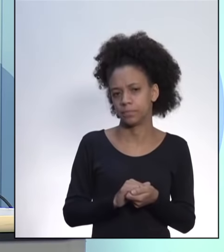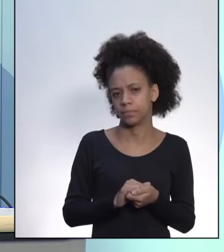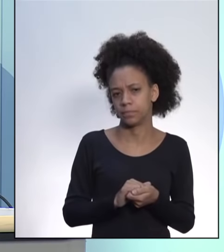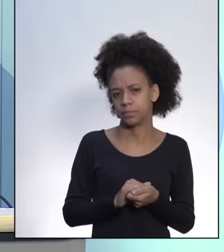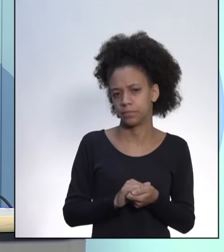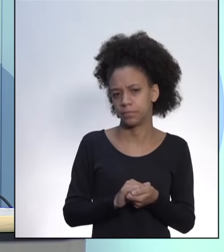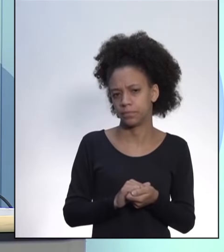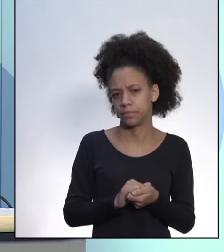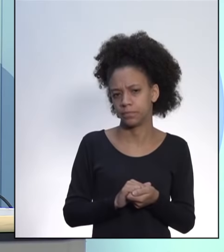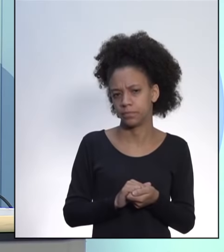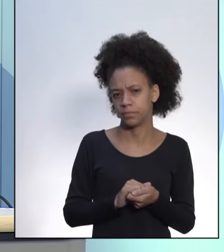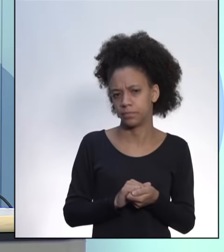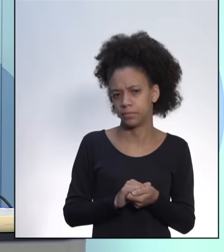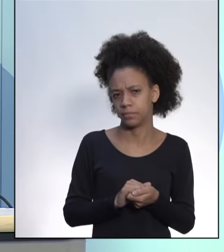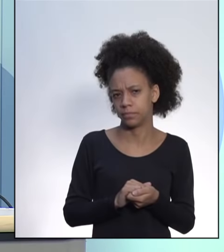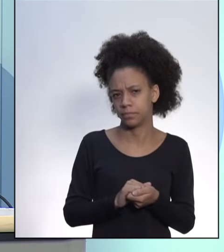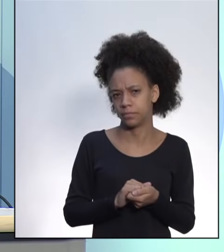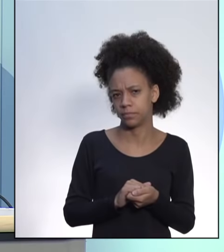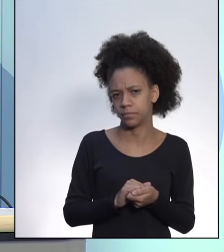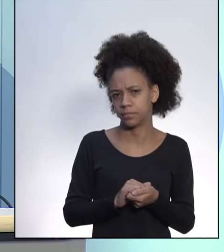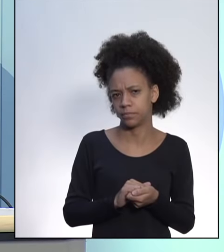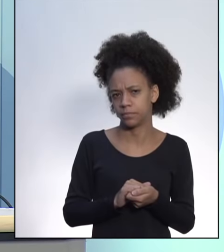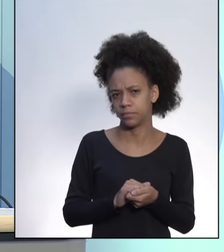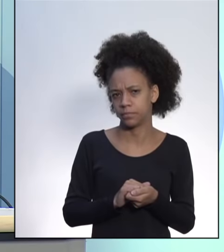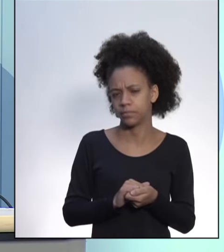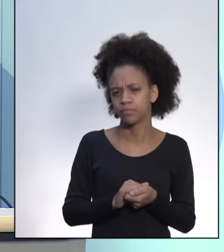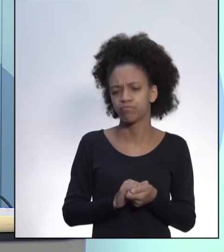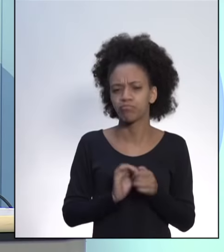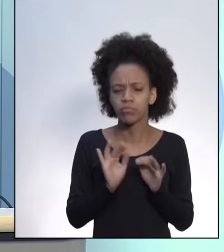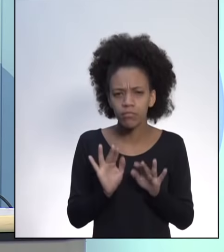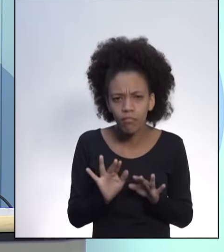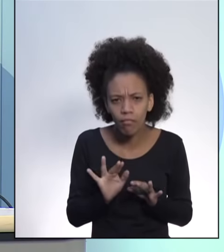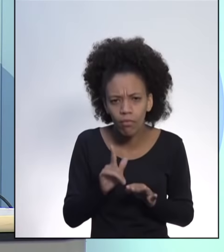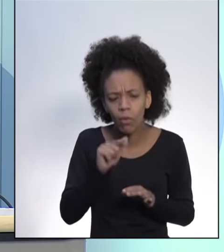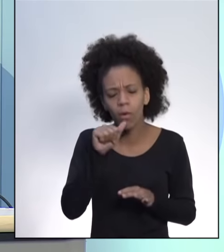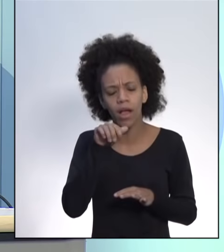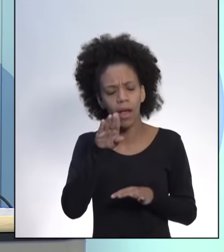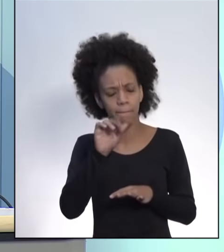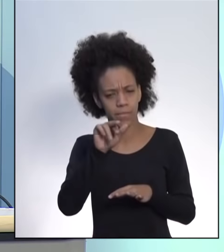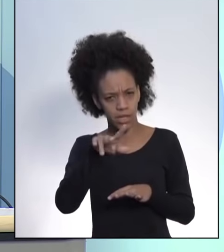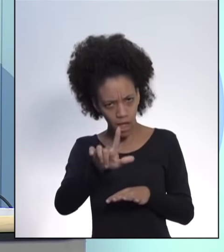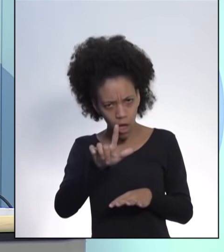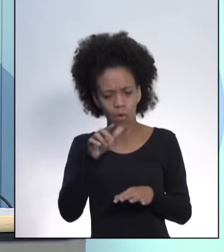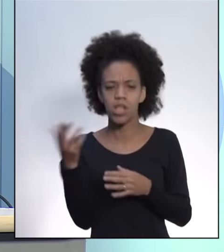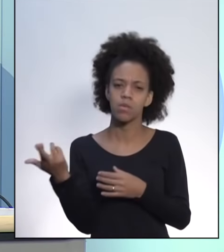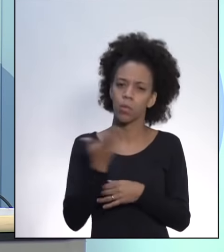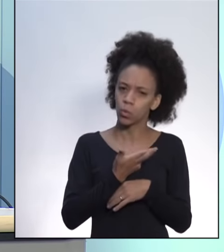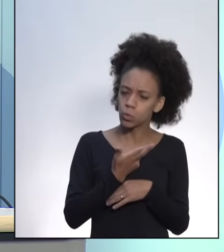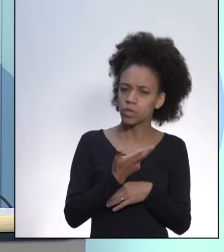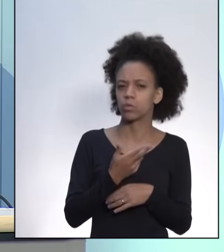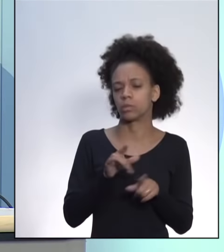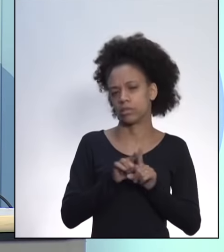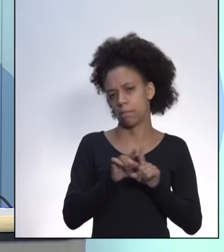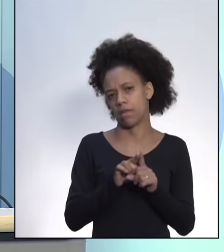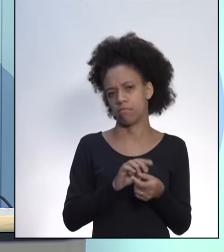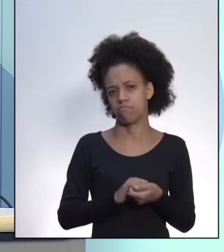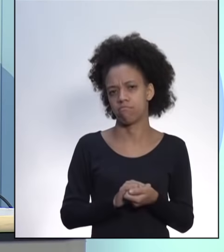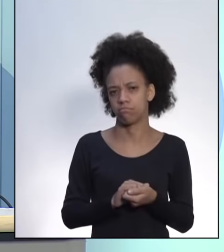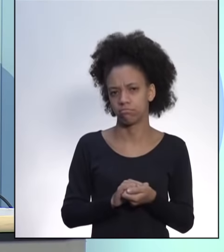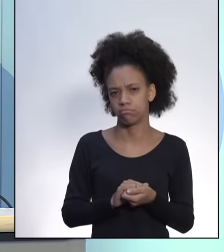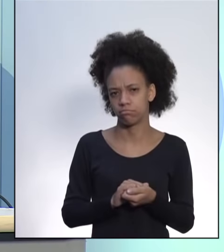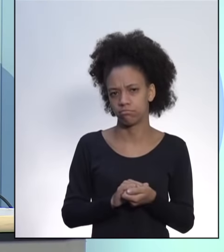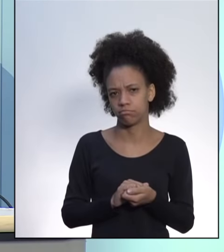who stories space o gabriel respondeu heather ar sites